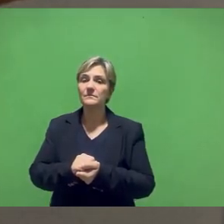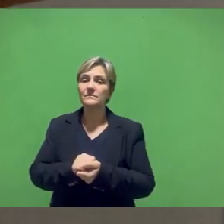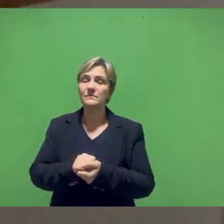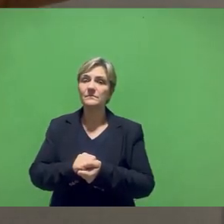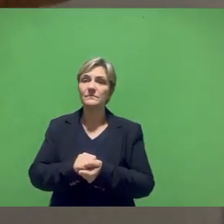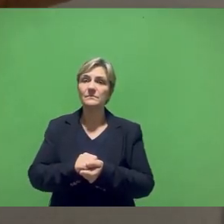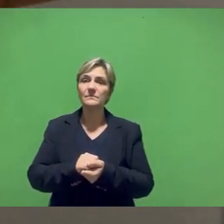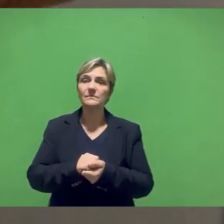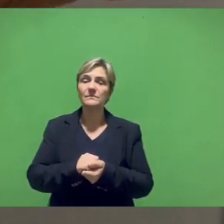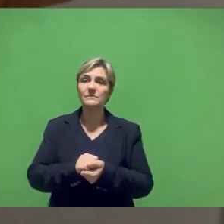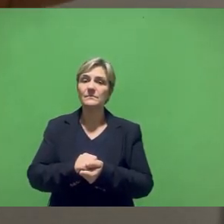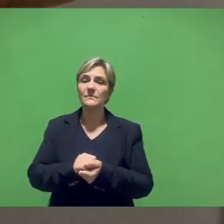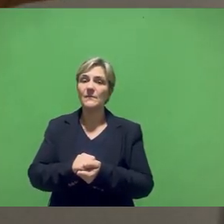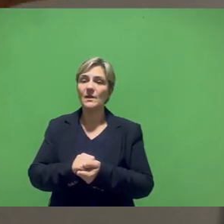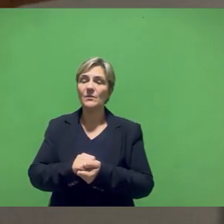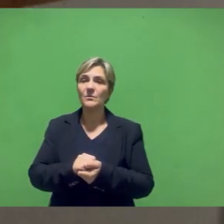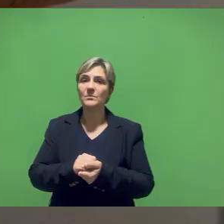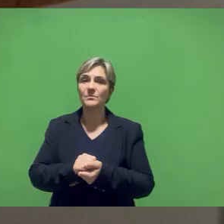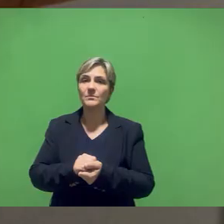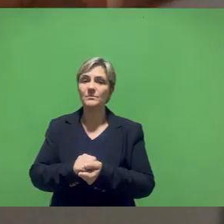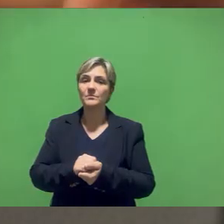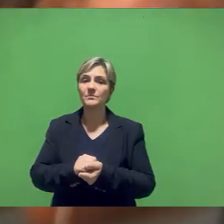Aí eu vou colocar 15,